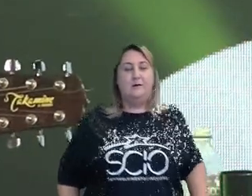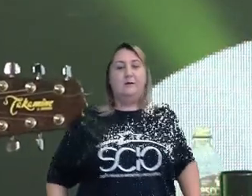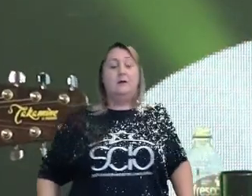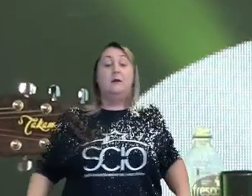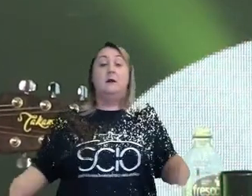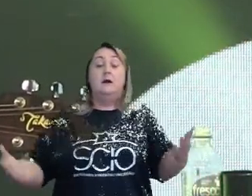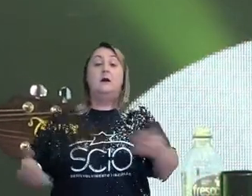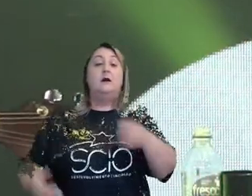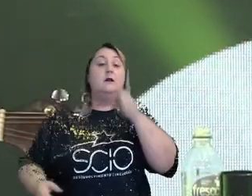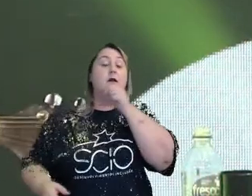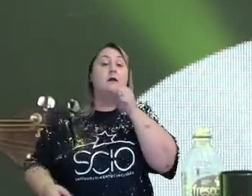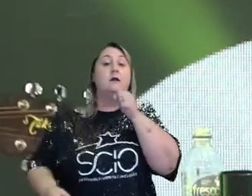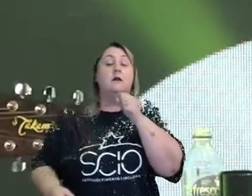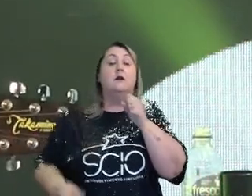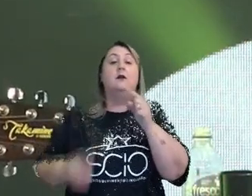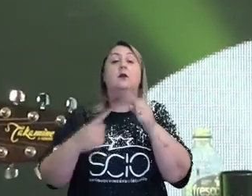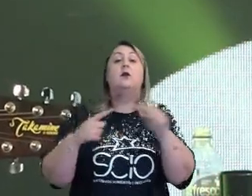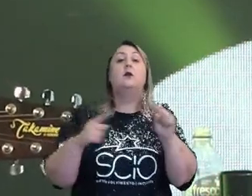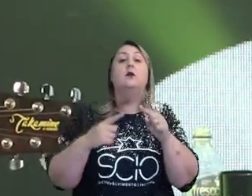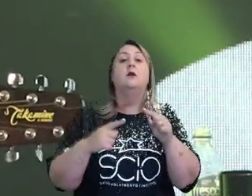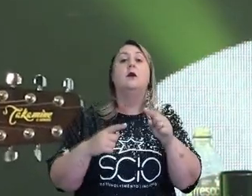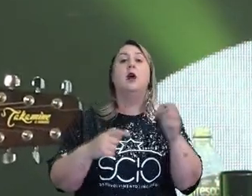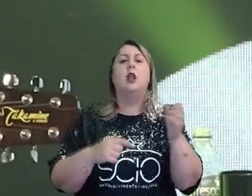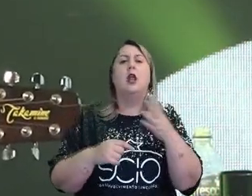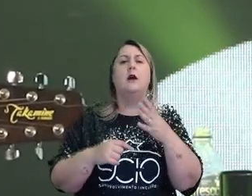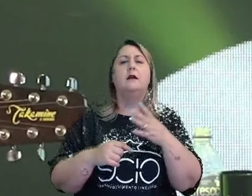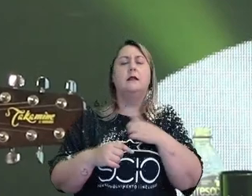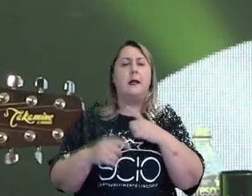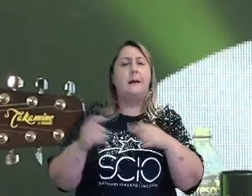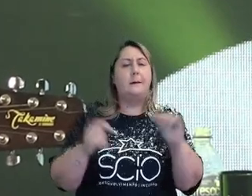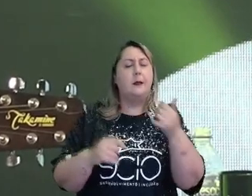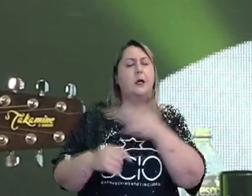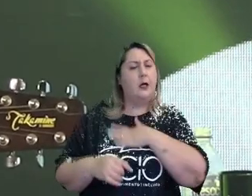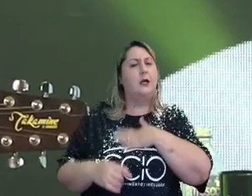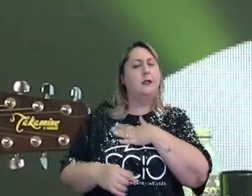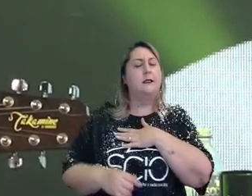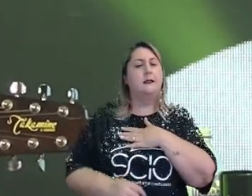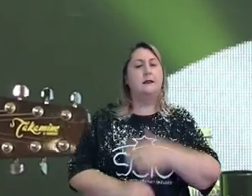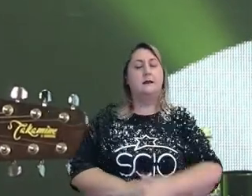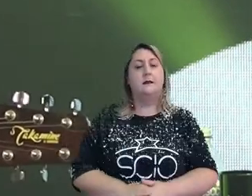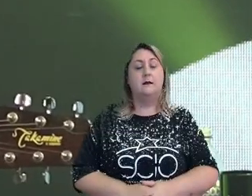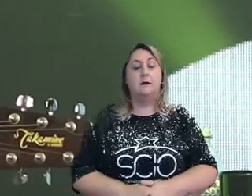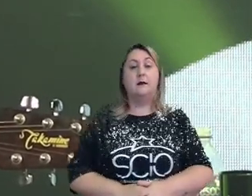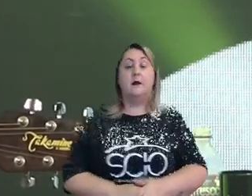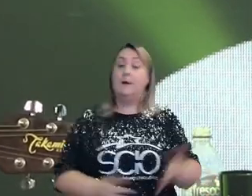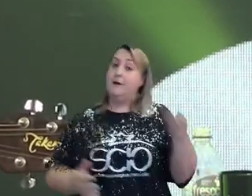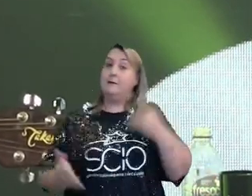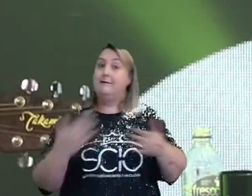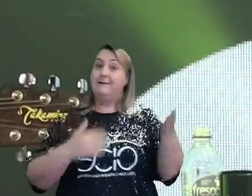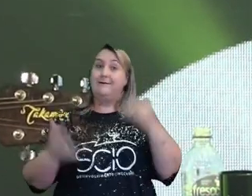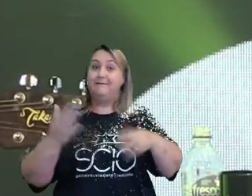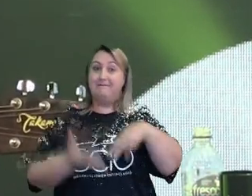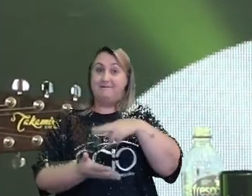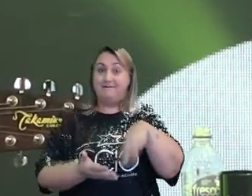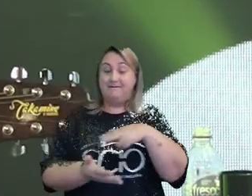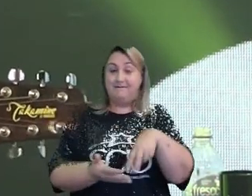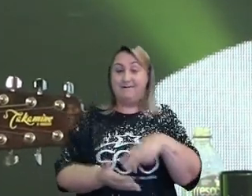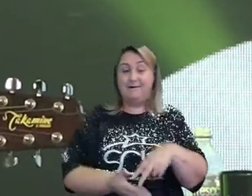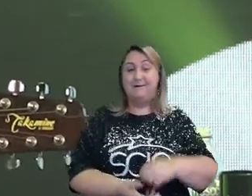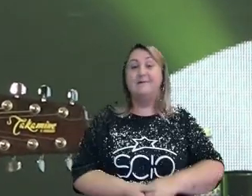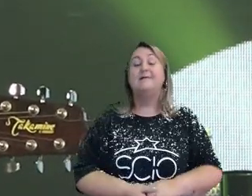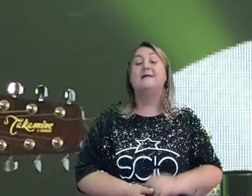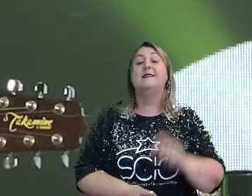Valeu, galera, agora a gente vai cantar uma música dessa mais nova aí que a galera tá curtindo também, tá bom? Bora dançar